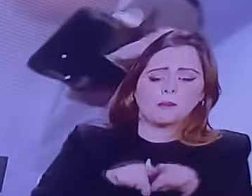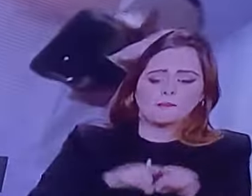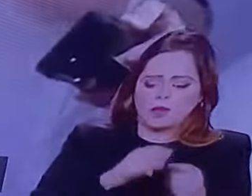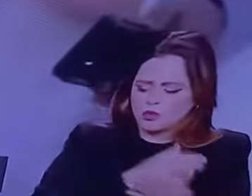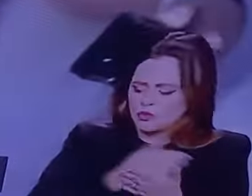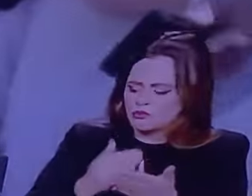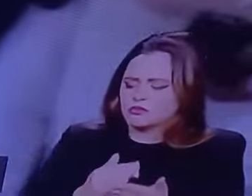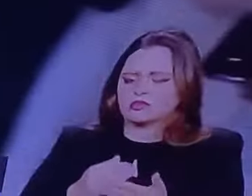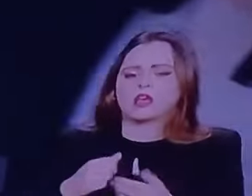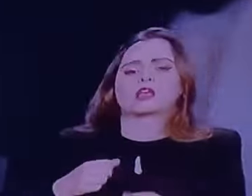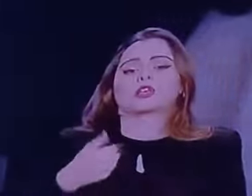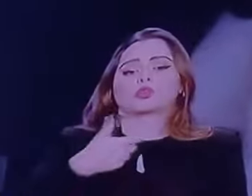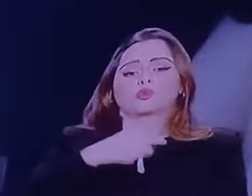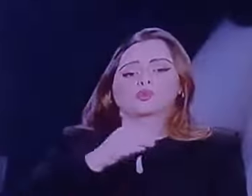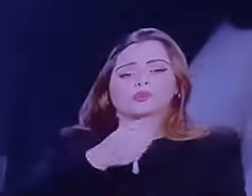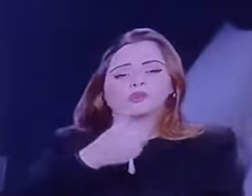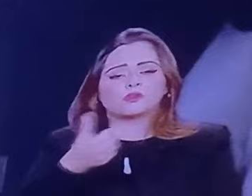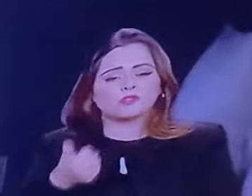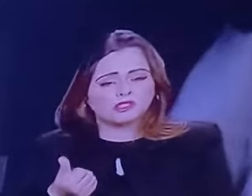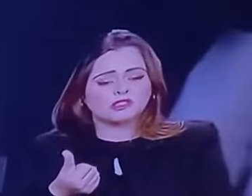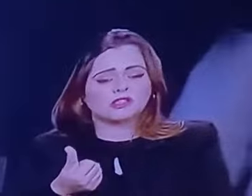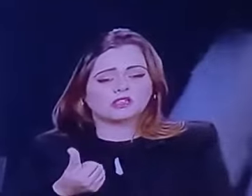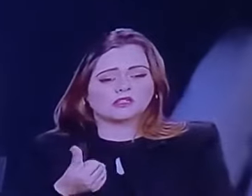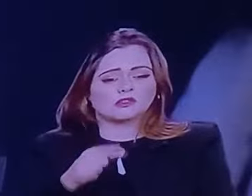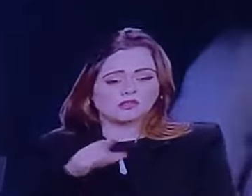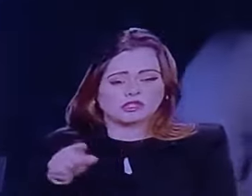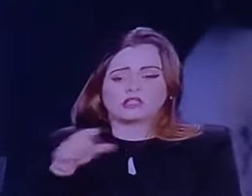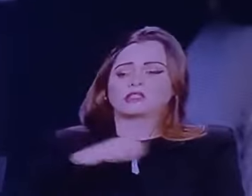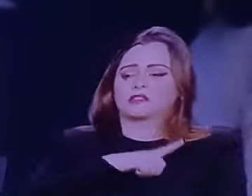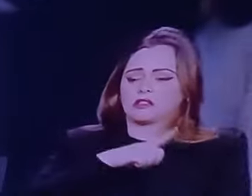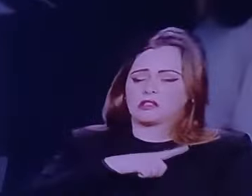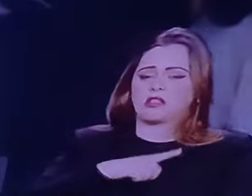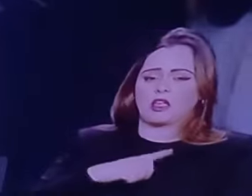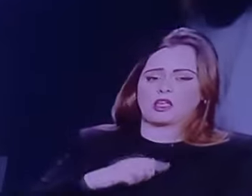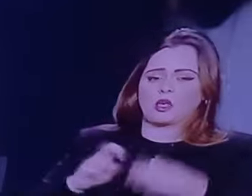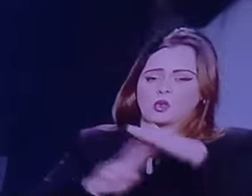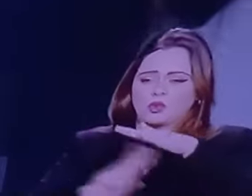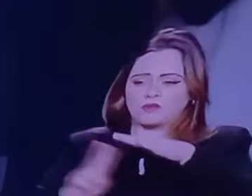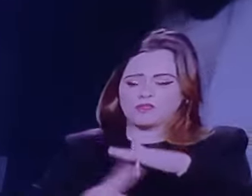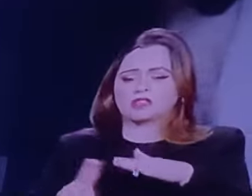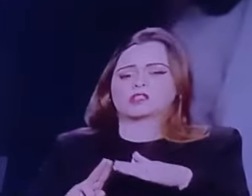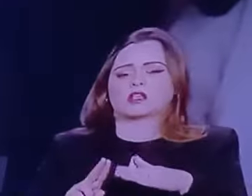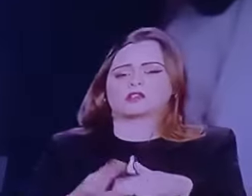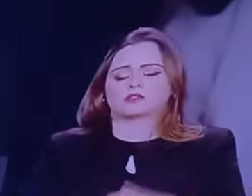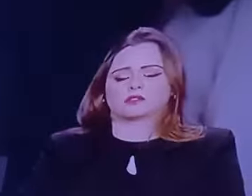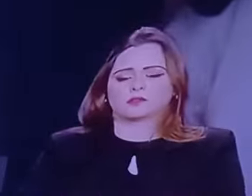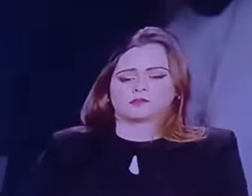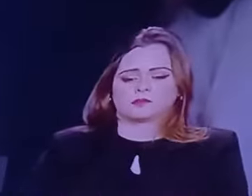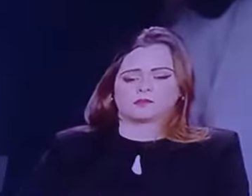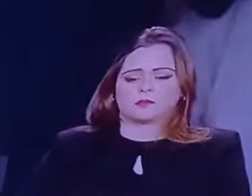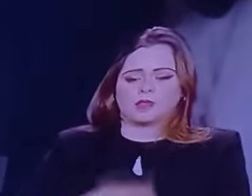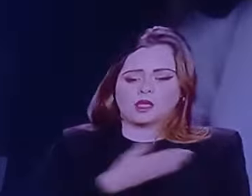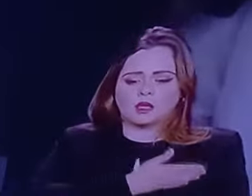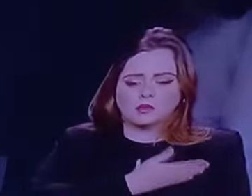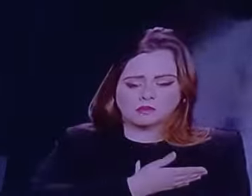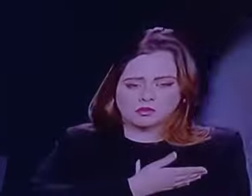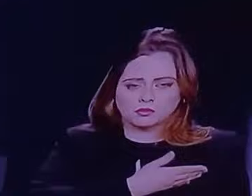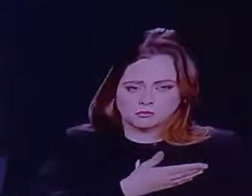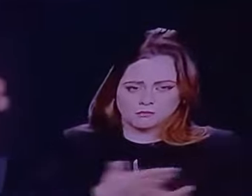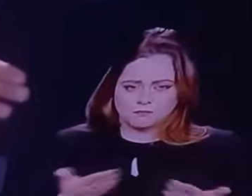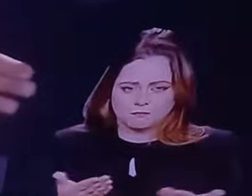em 2026, vocês vão ter a Universidade na Zona Leste. Companheiros e